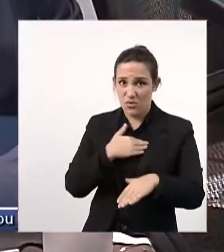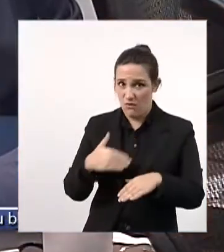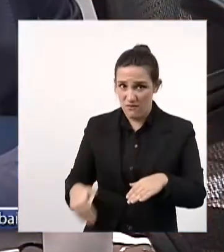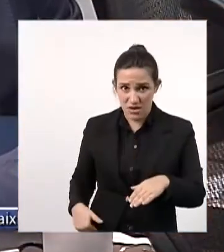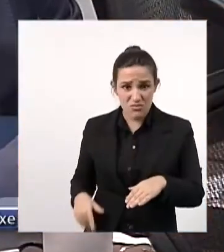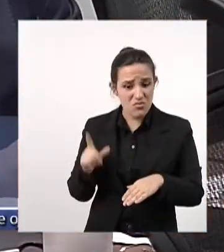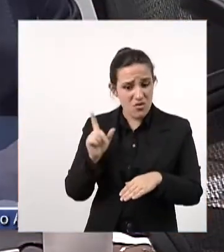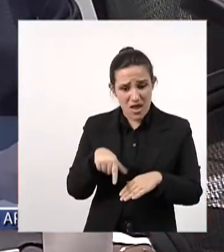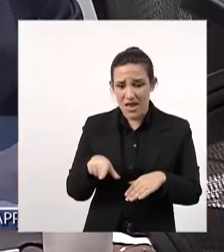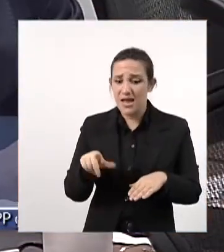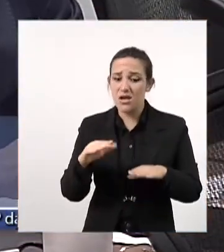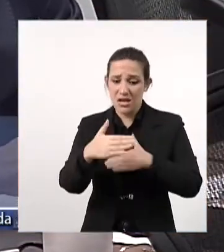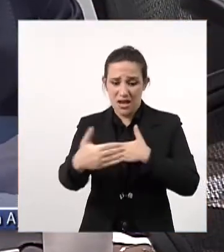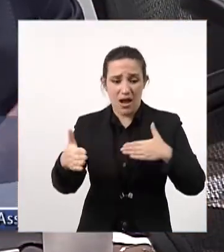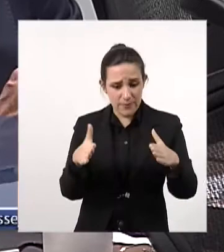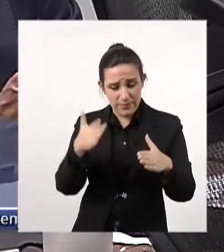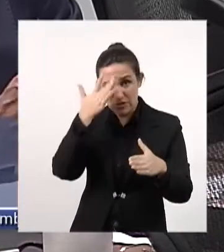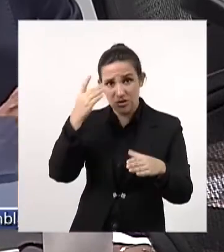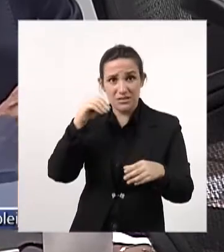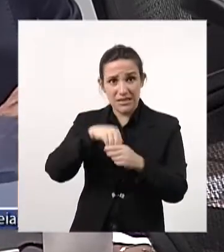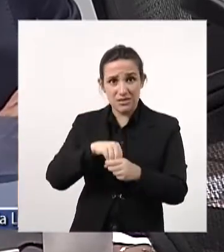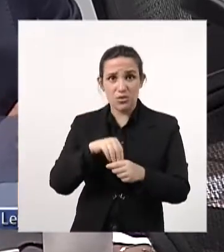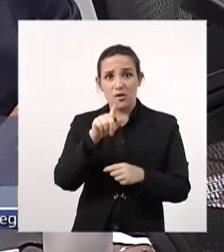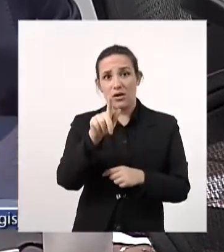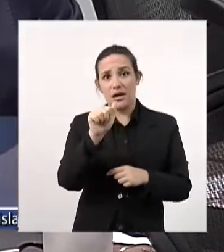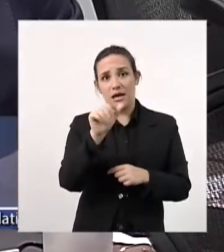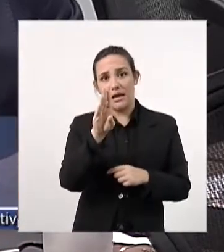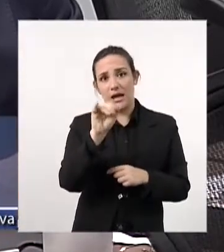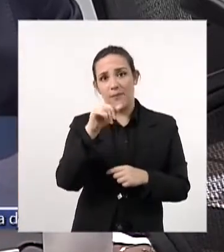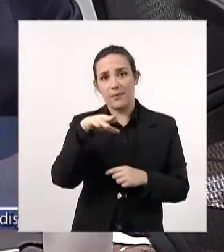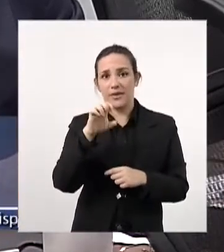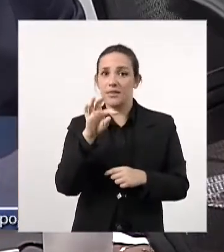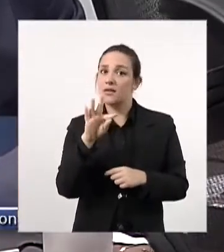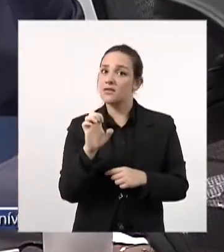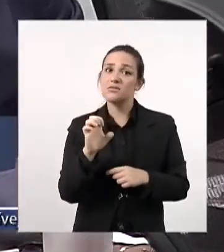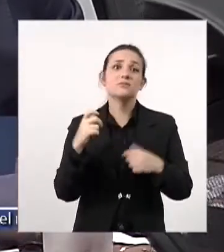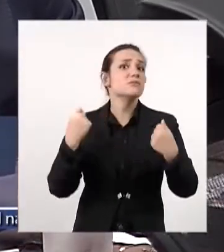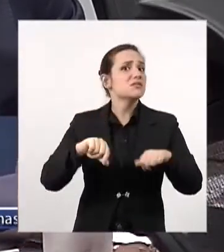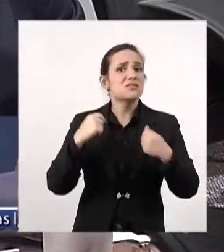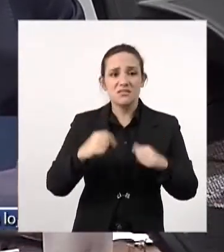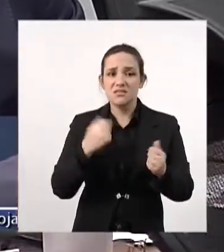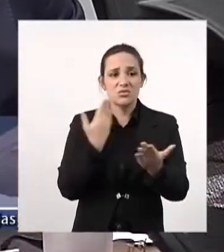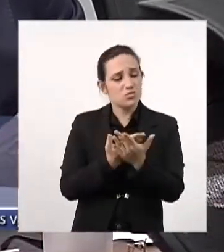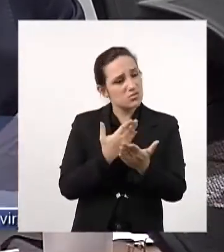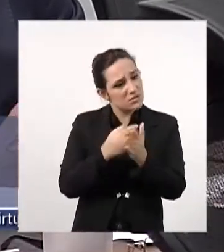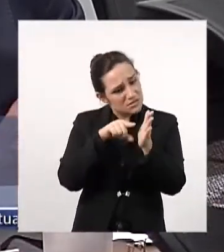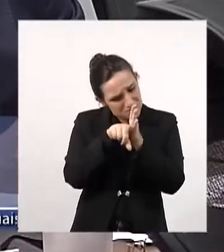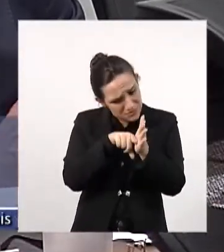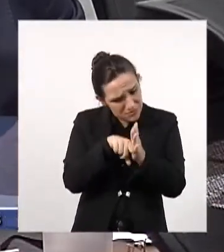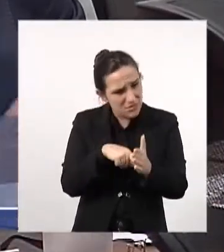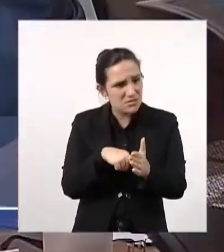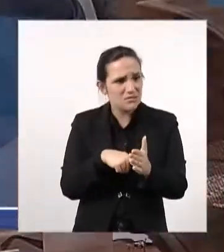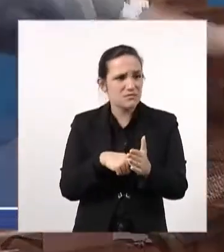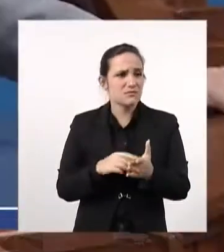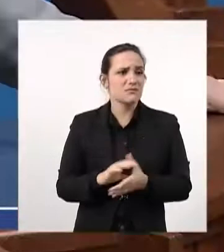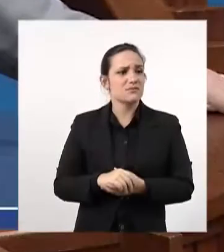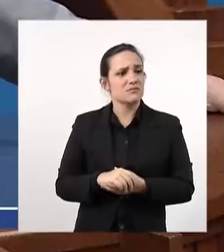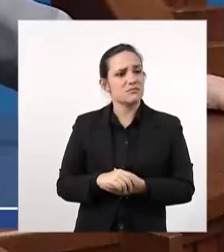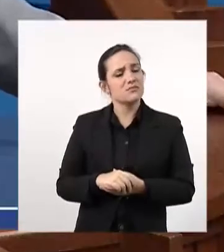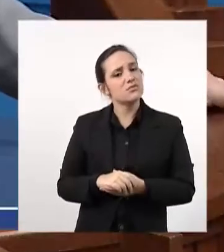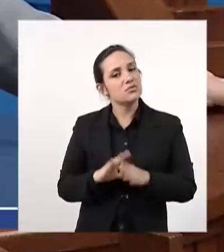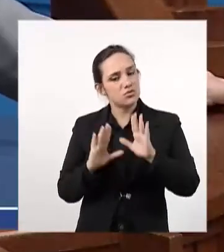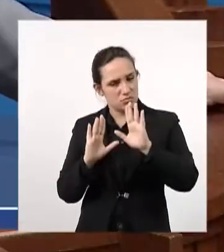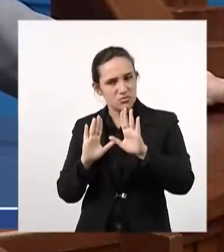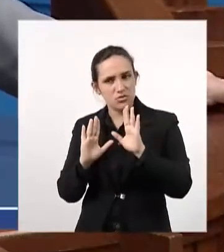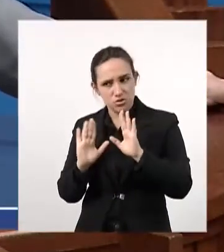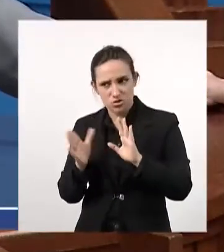líder precisa de compreender os projetos legislativos que, às vezes, não tem a clareza necessária. Né? E é absolutamente normal, já concedo a